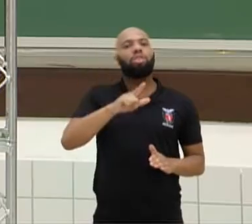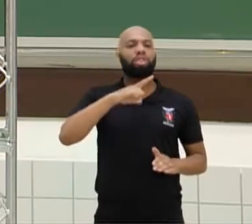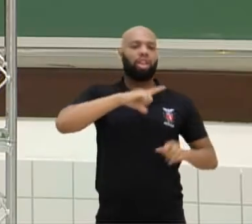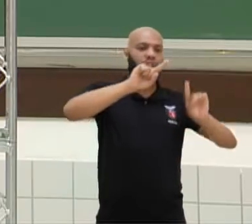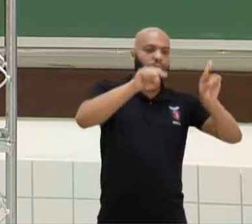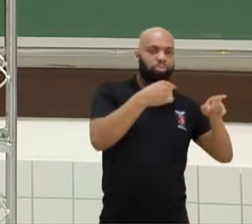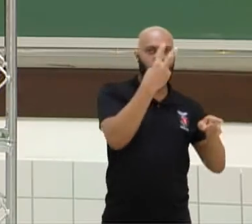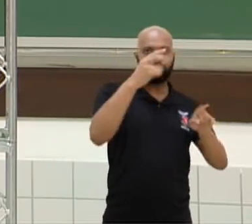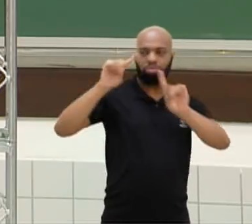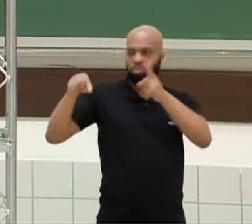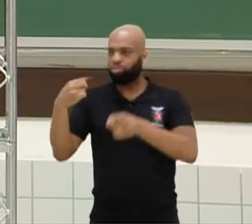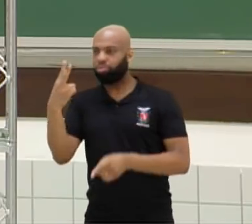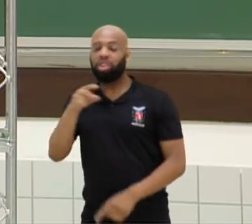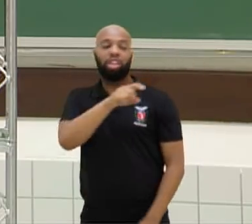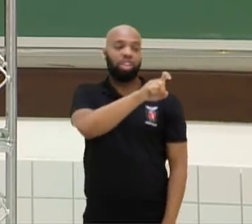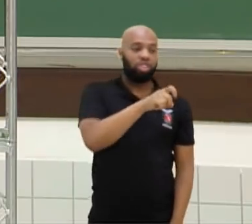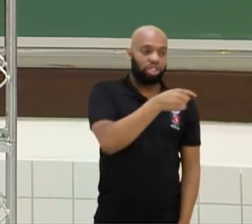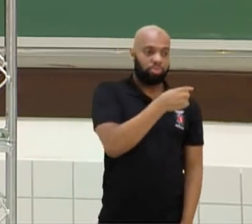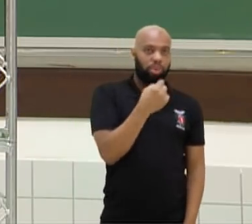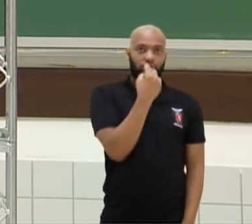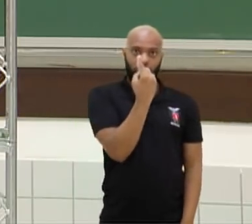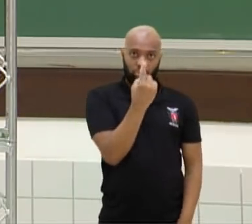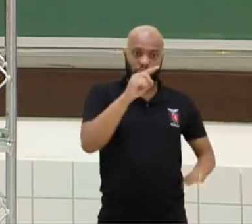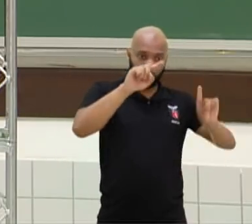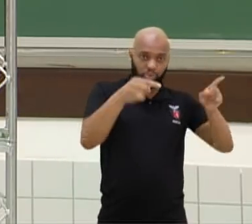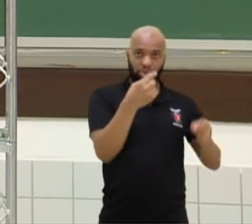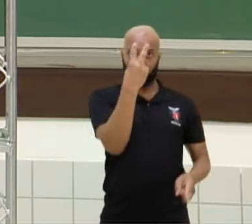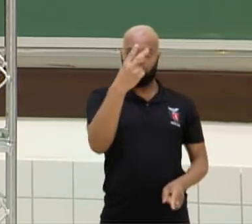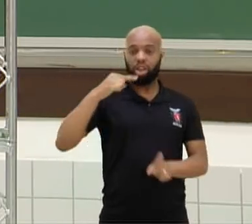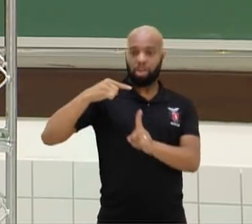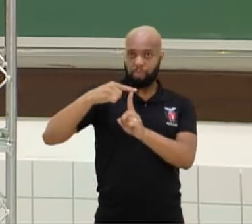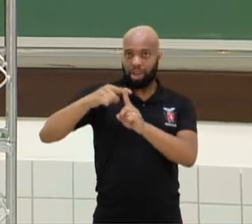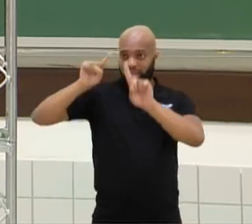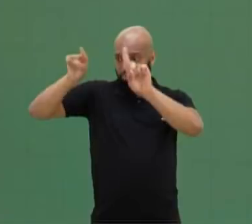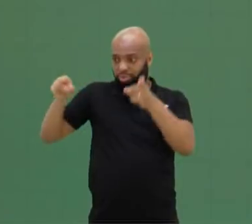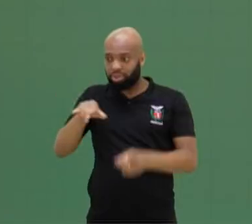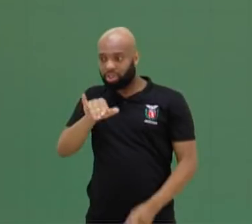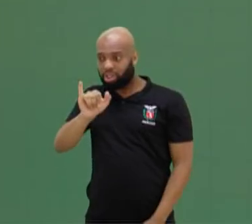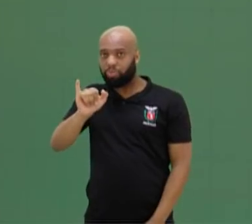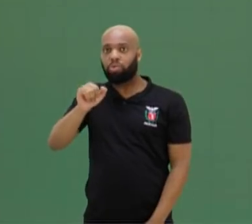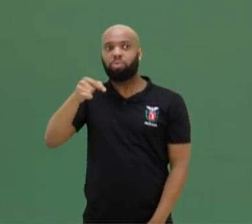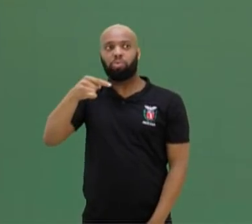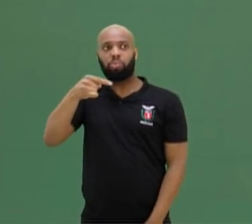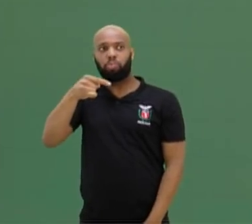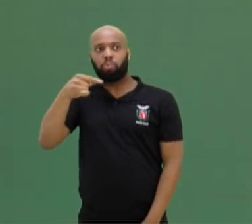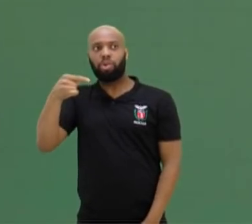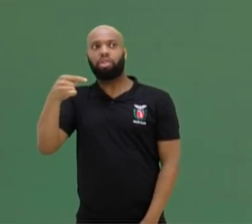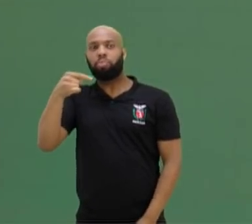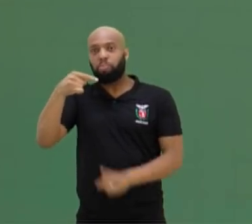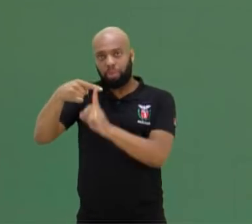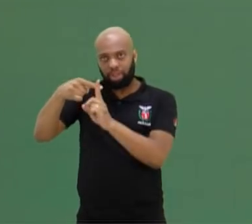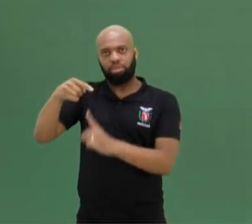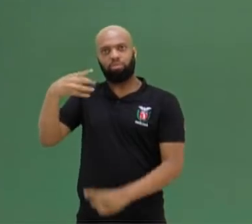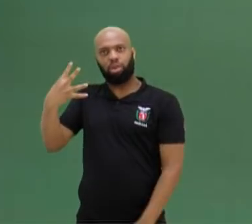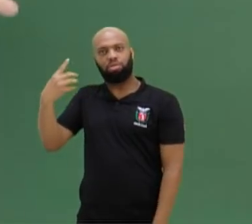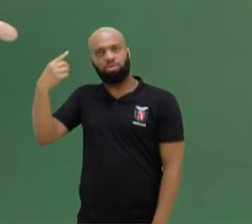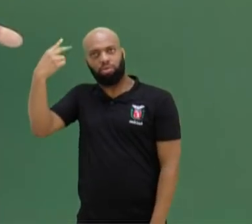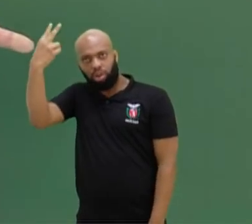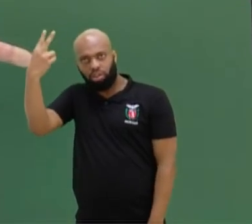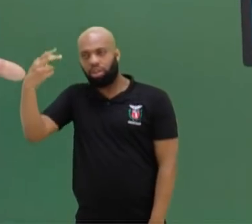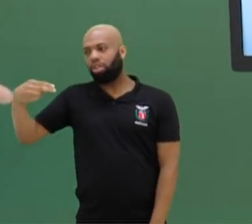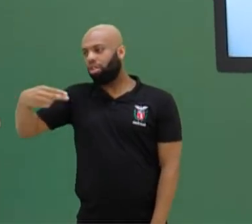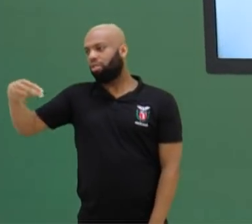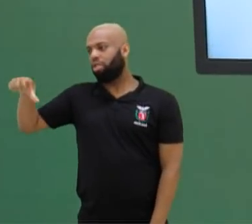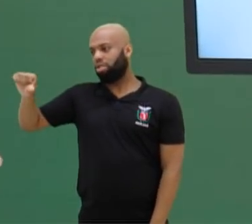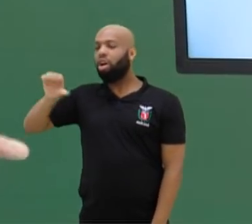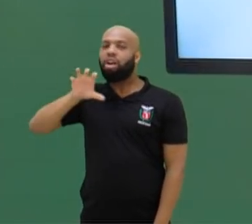quadrados. X menos 1 ao quadrado, mais y mais 4 ao quadrado, igual a 9. Eis a minha equação reduzida. Foi assim que